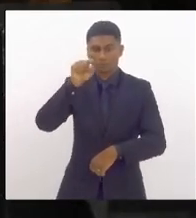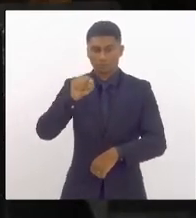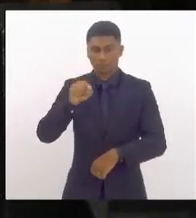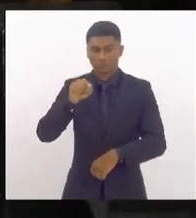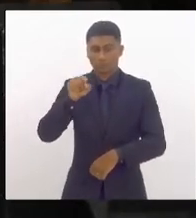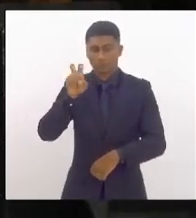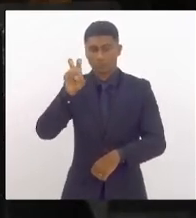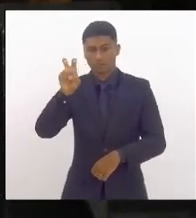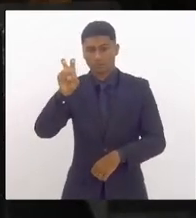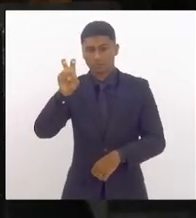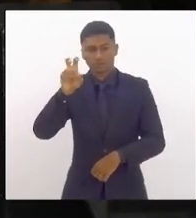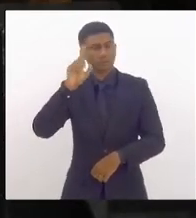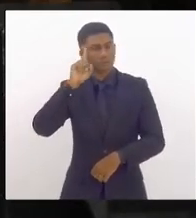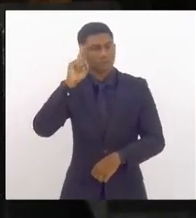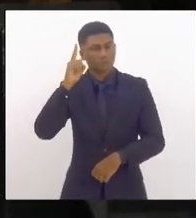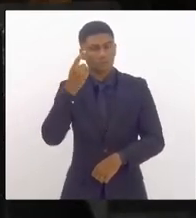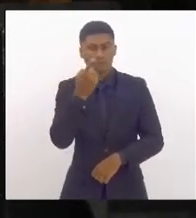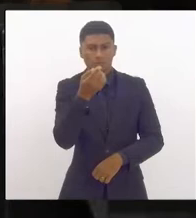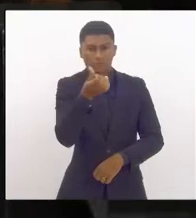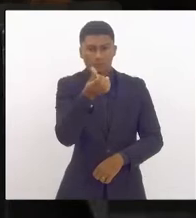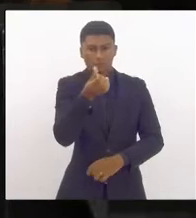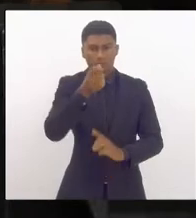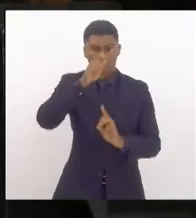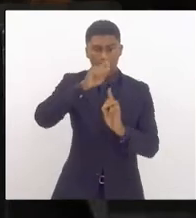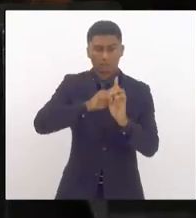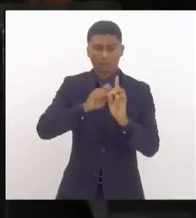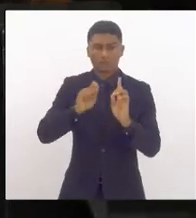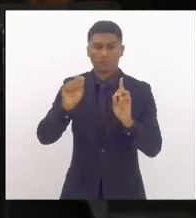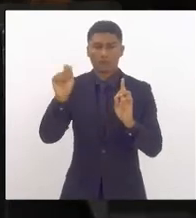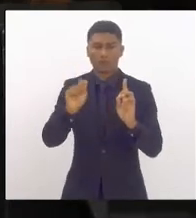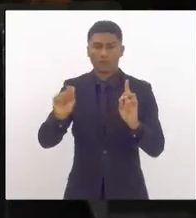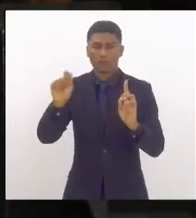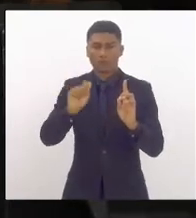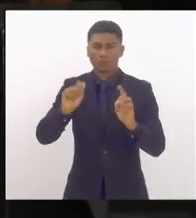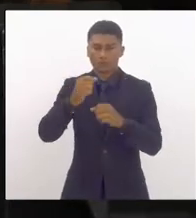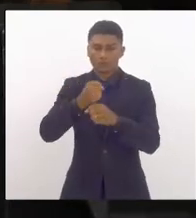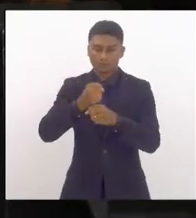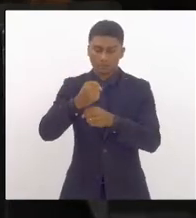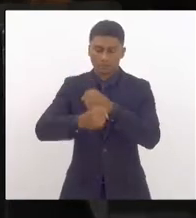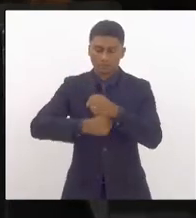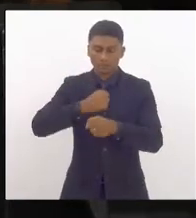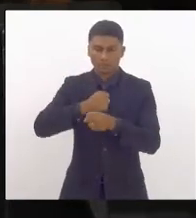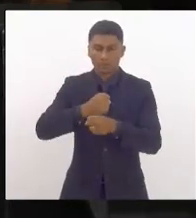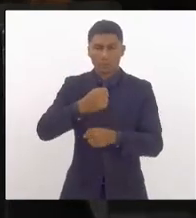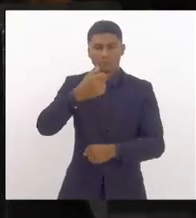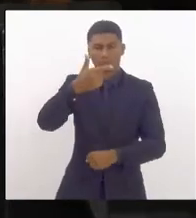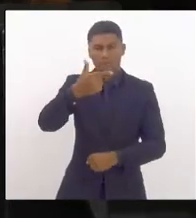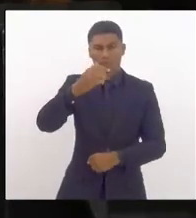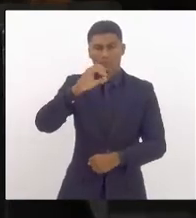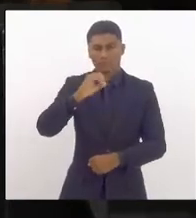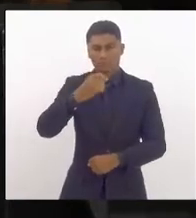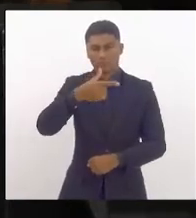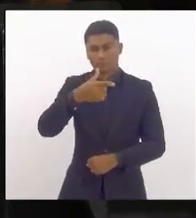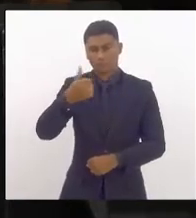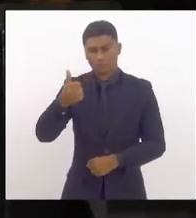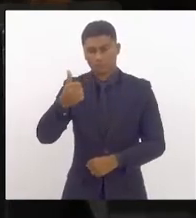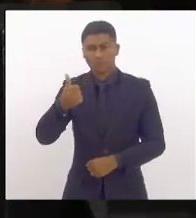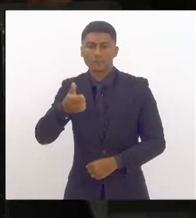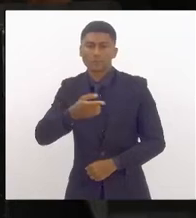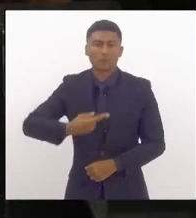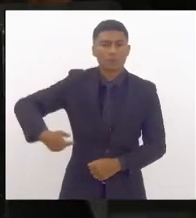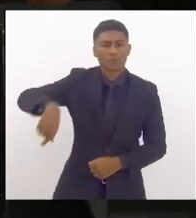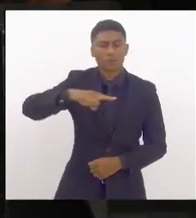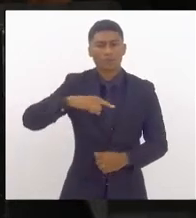do dia Dezesseis de agosto de 2021 Estamos aqui